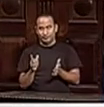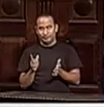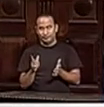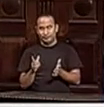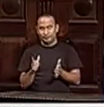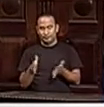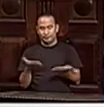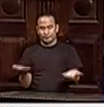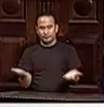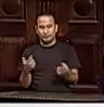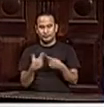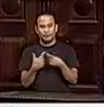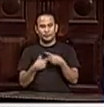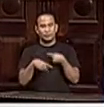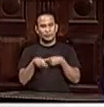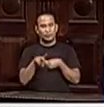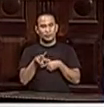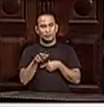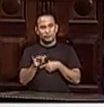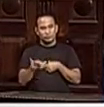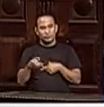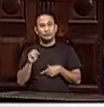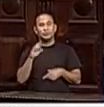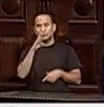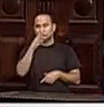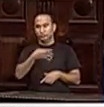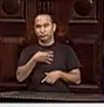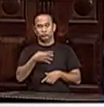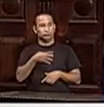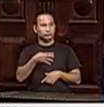foro, porque o foro que nos julga